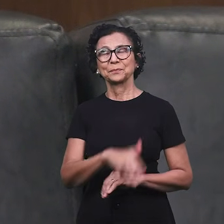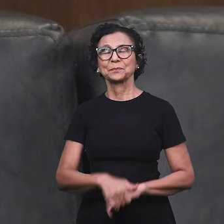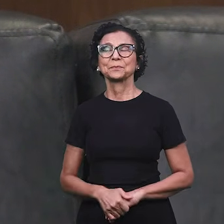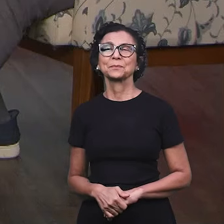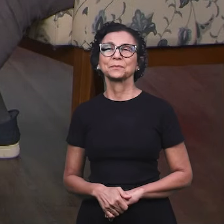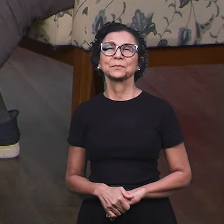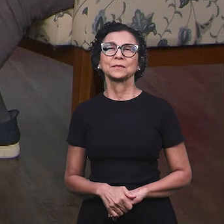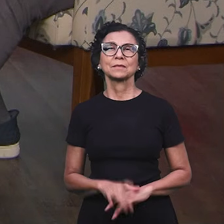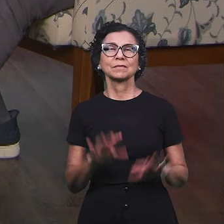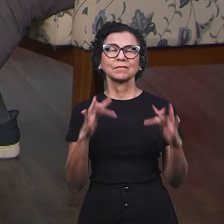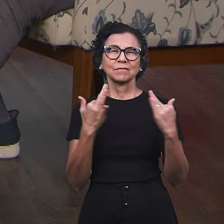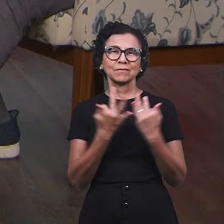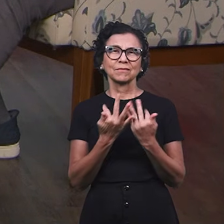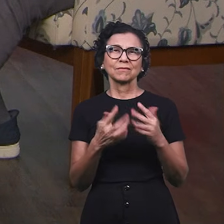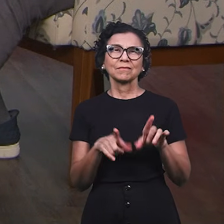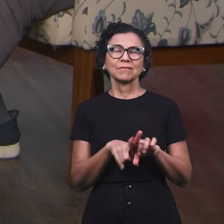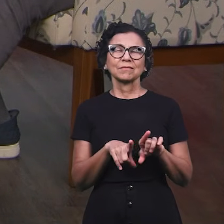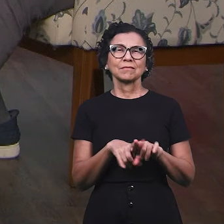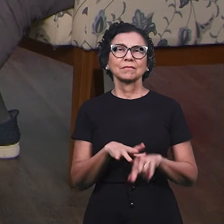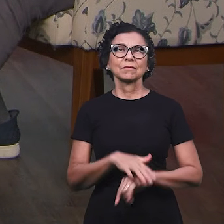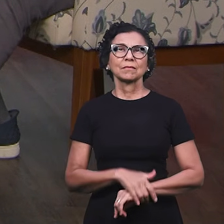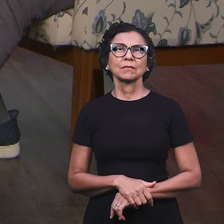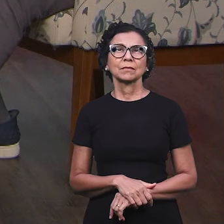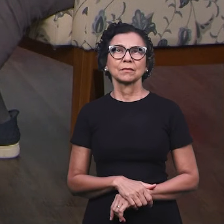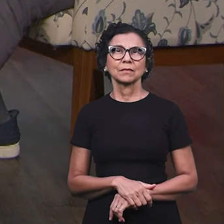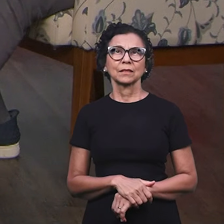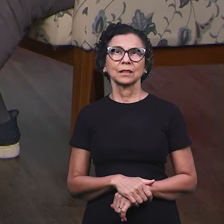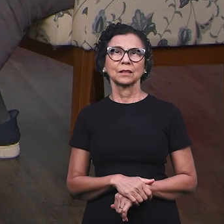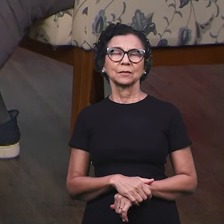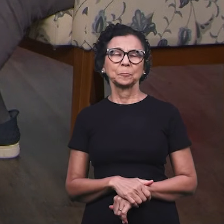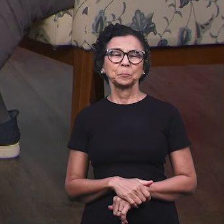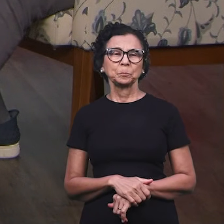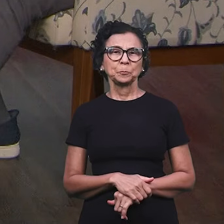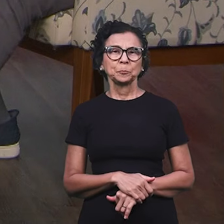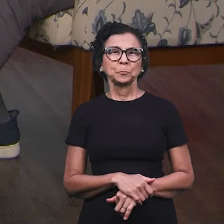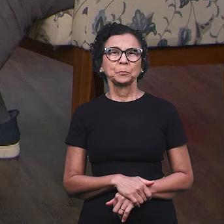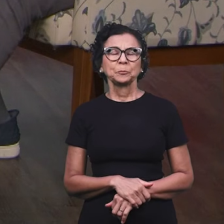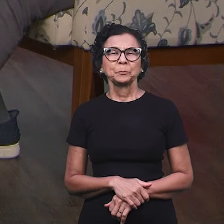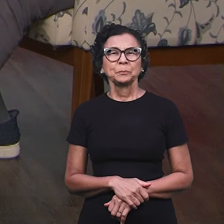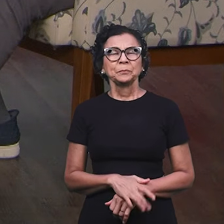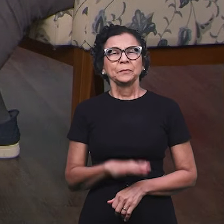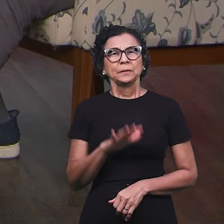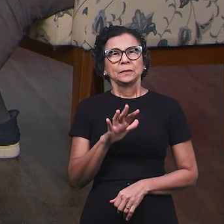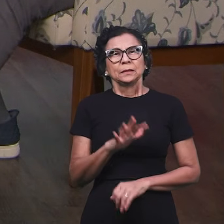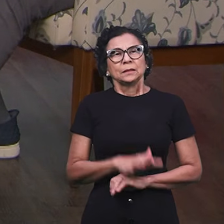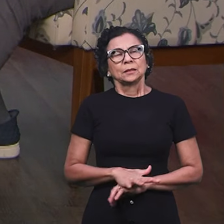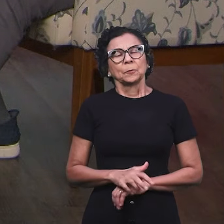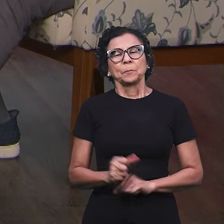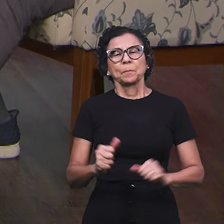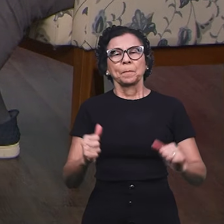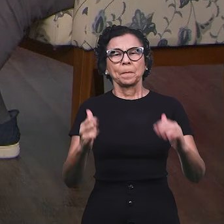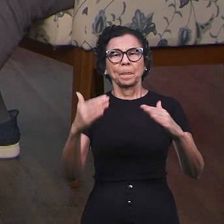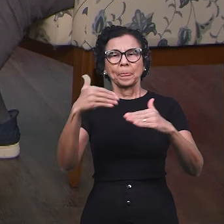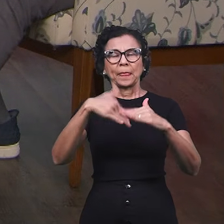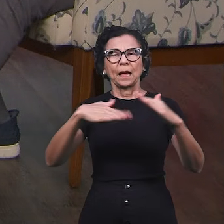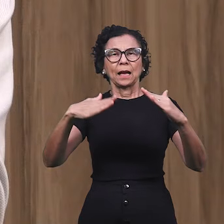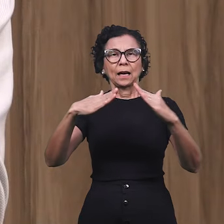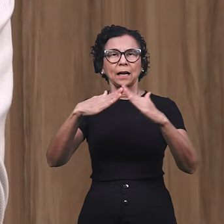bom. Muito bom. Eu sempre penso, dando seguimento, ao cheiro da casa está ligado ao